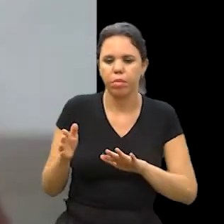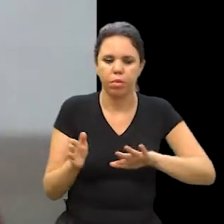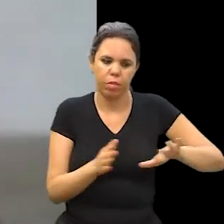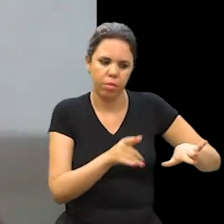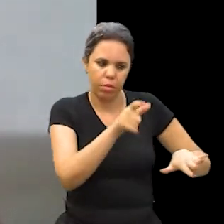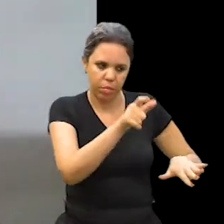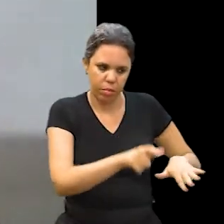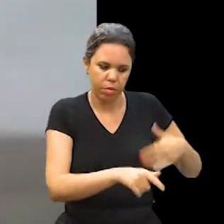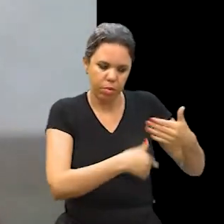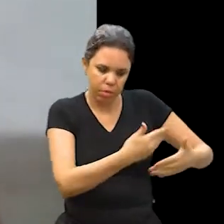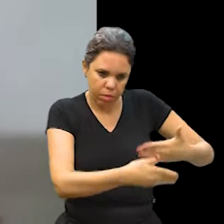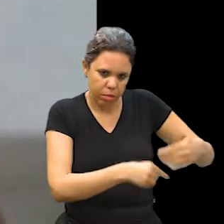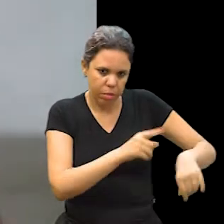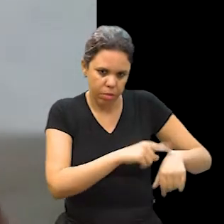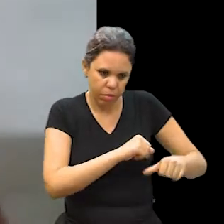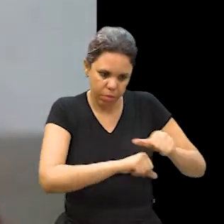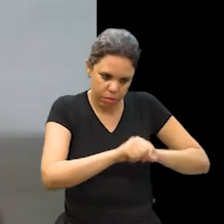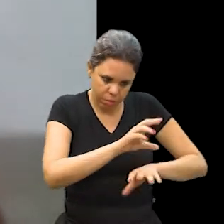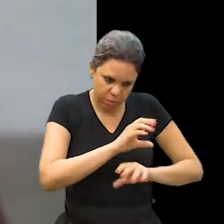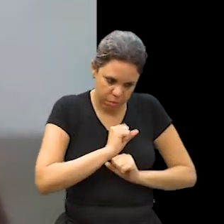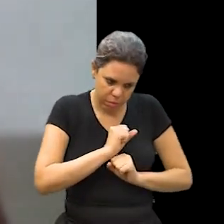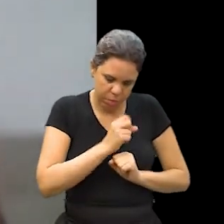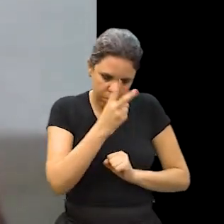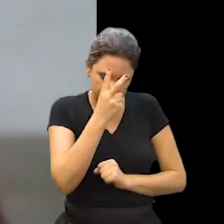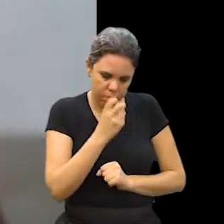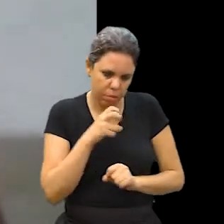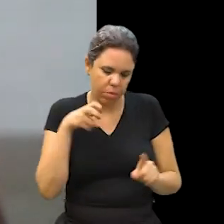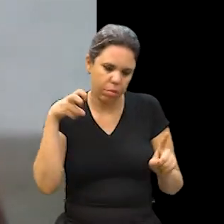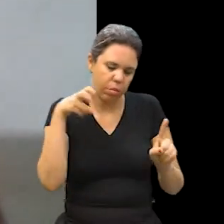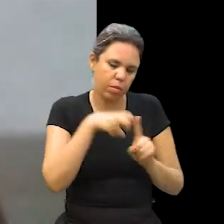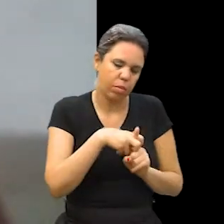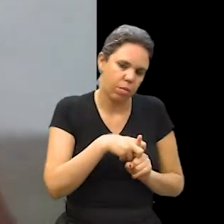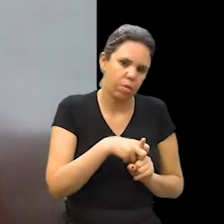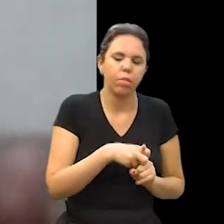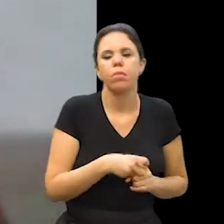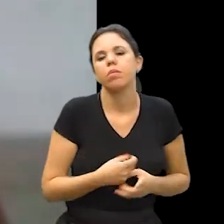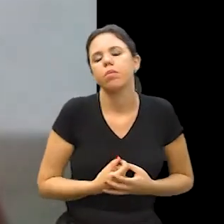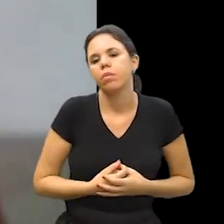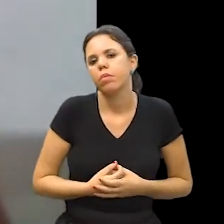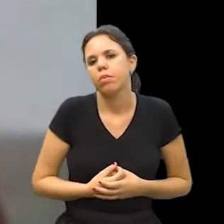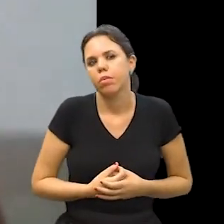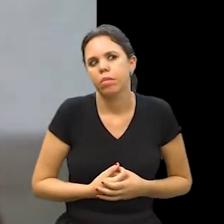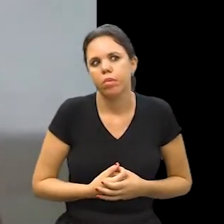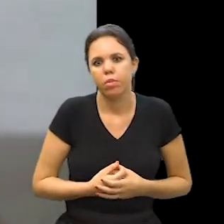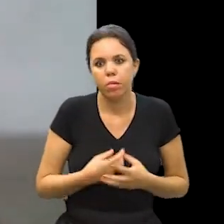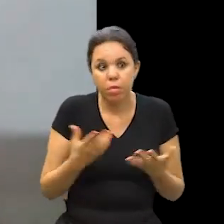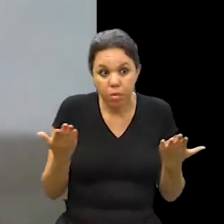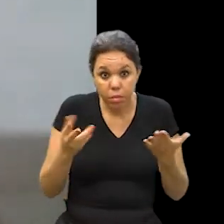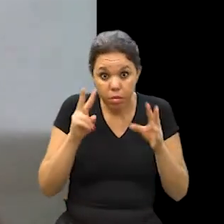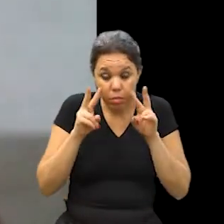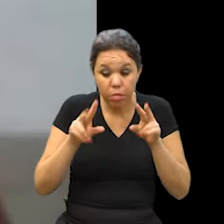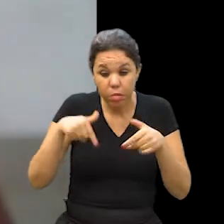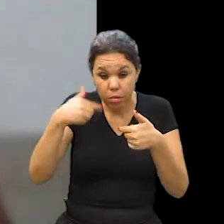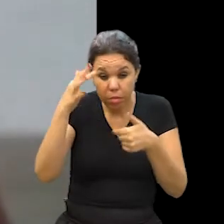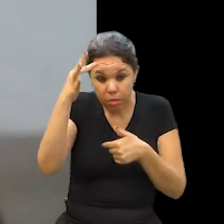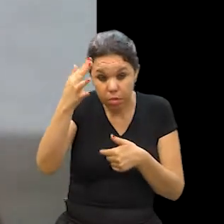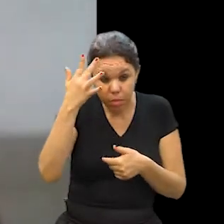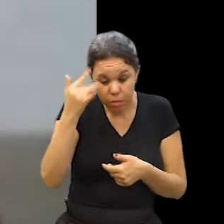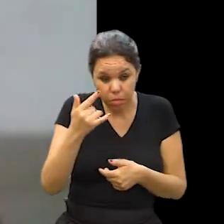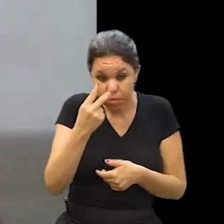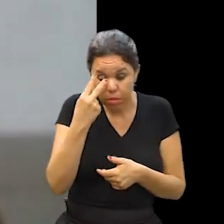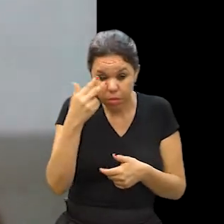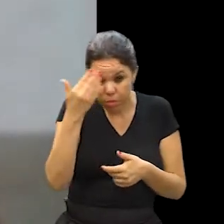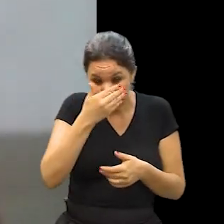vai adquire uma cegueira, por exemplo, um acidente, né, até hoje eu enxergo, amanhã eu não enxergo mais, essa